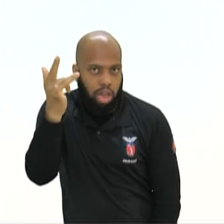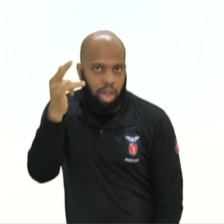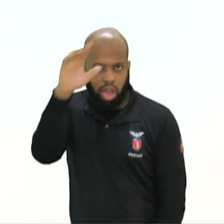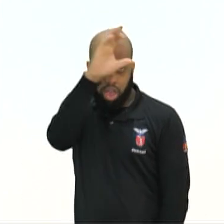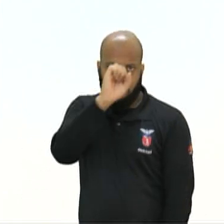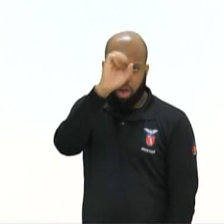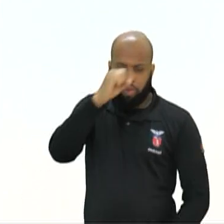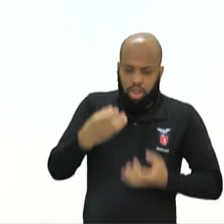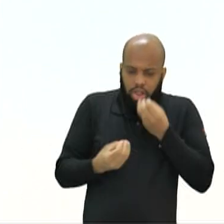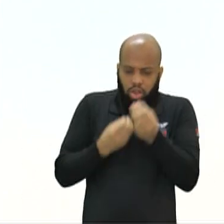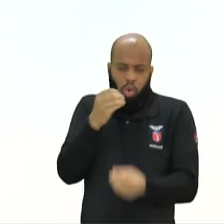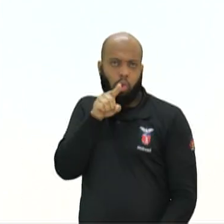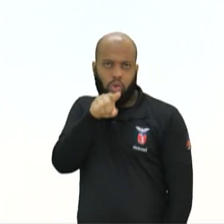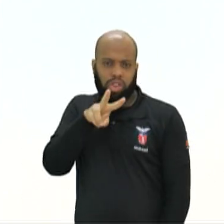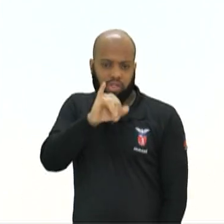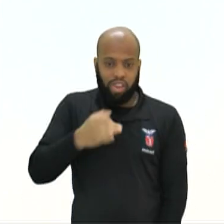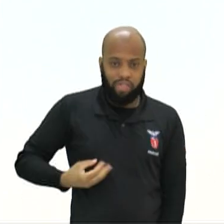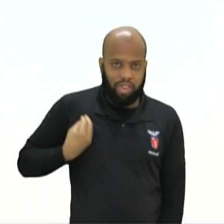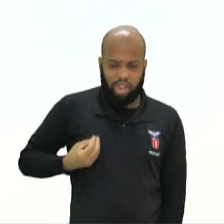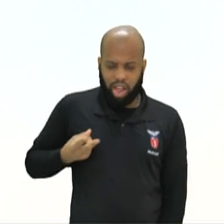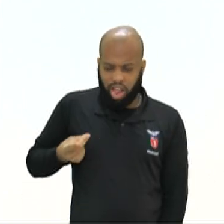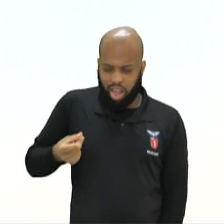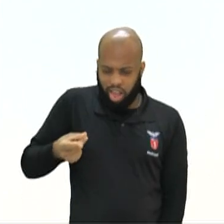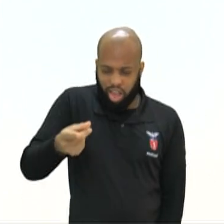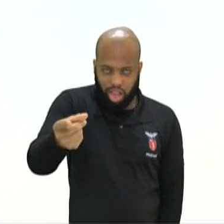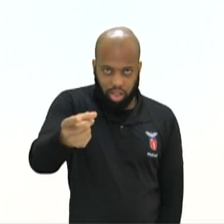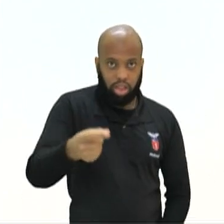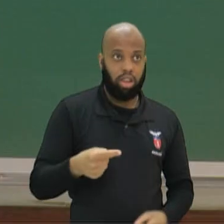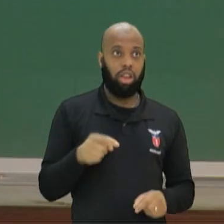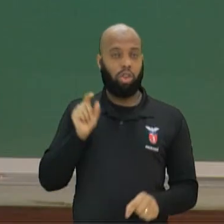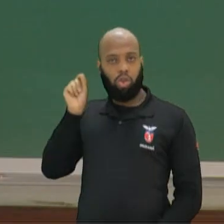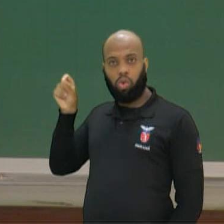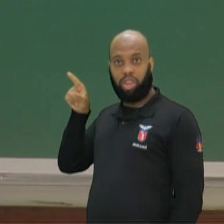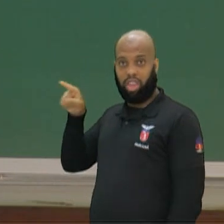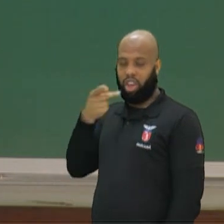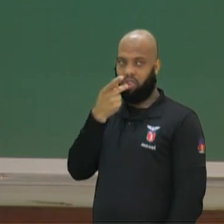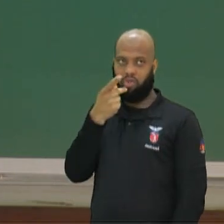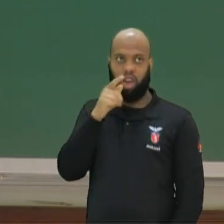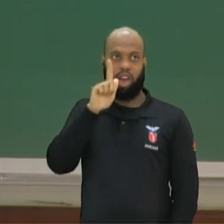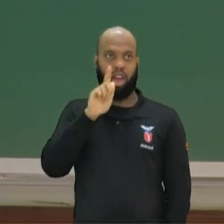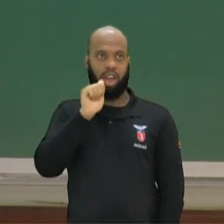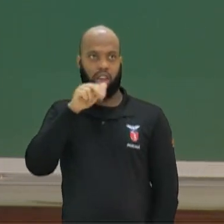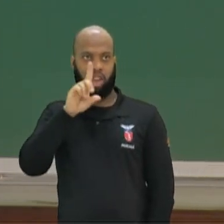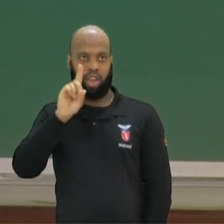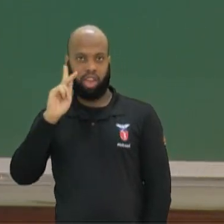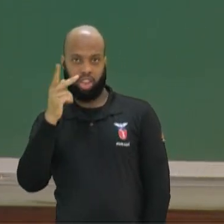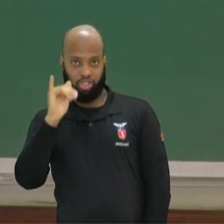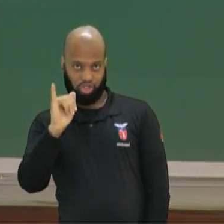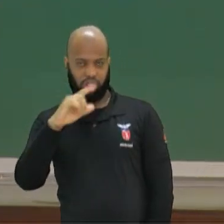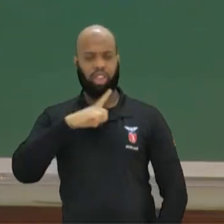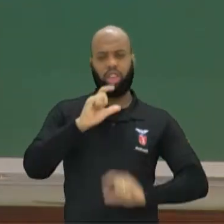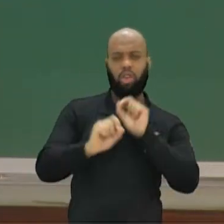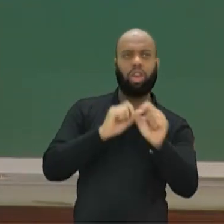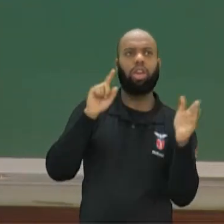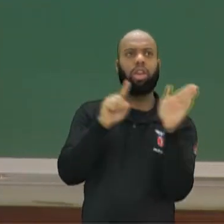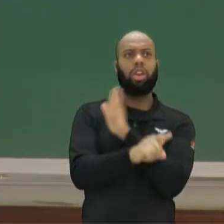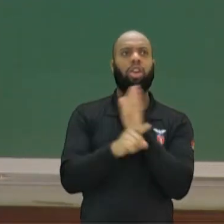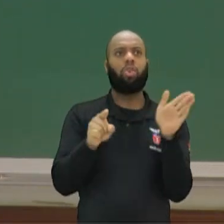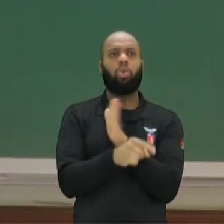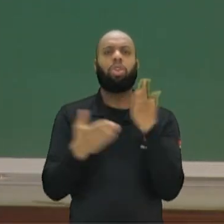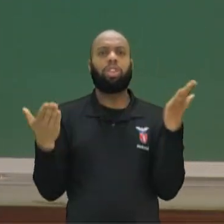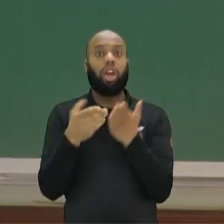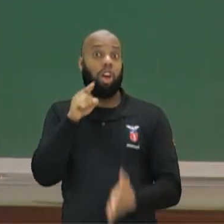Aprenda como se você fosse viver para sempre. É o que ele disse. Sendo assim, eu tenho a seguinte pergunta para que vocês